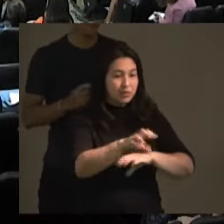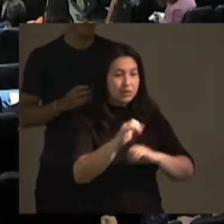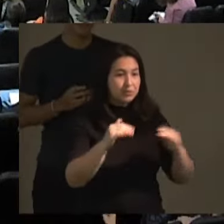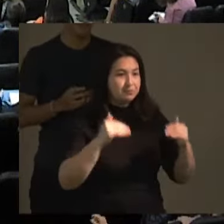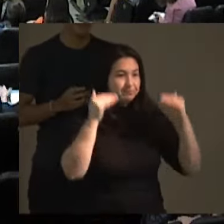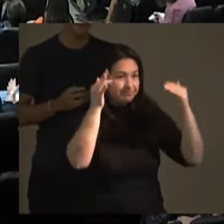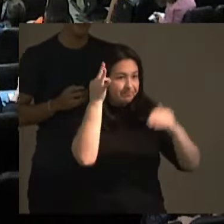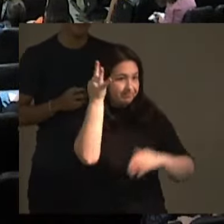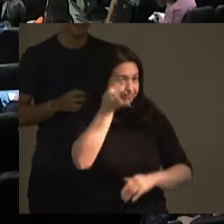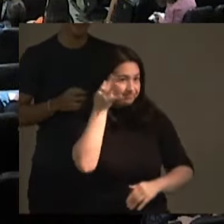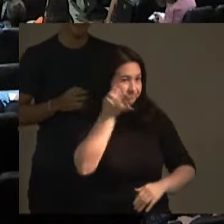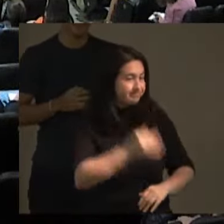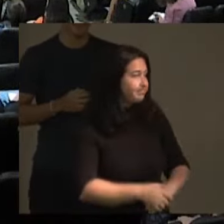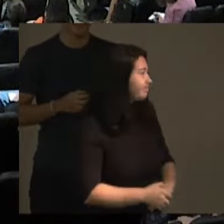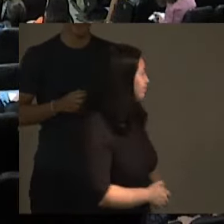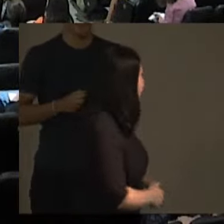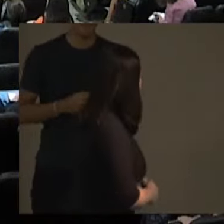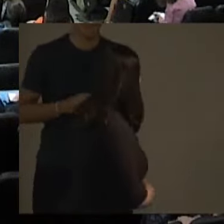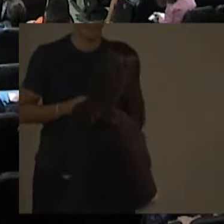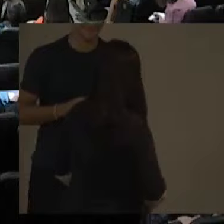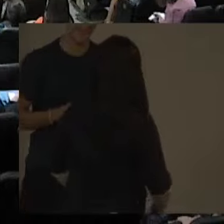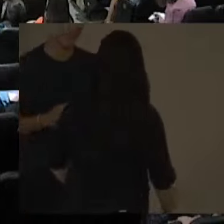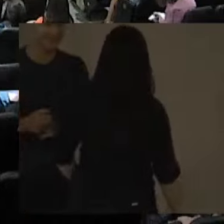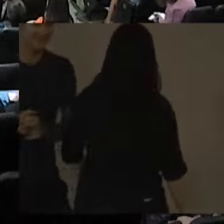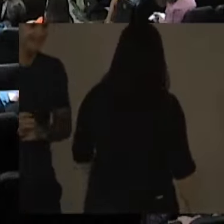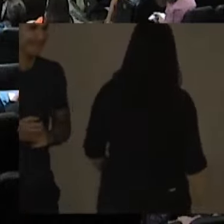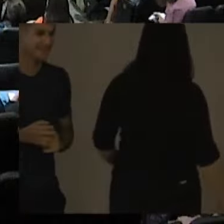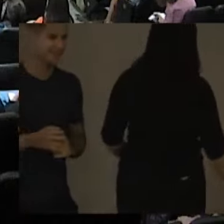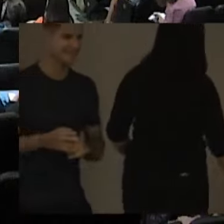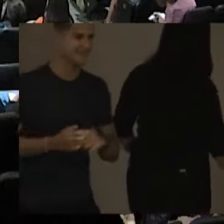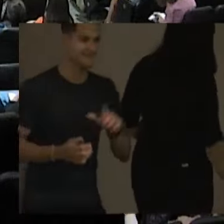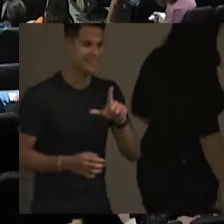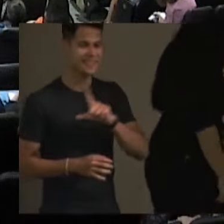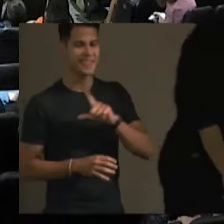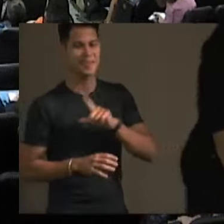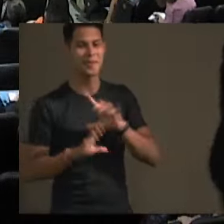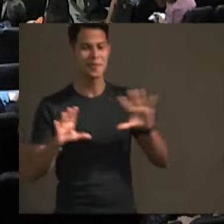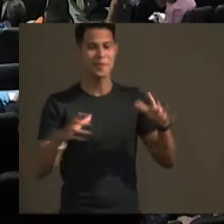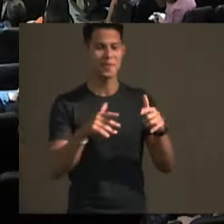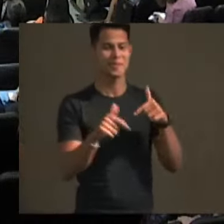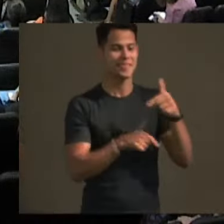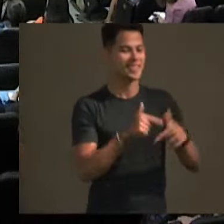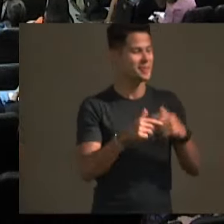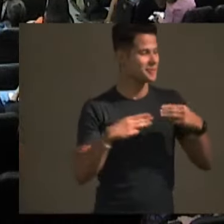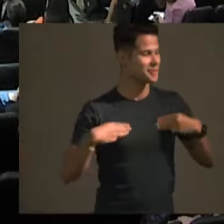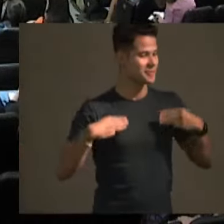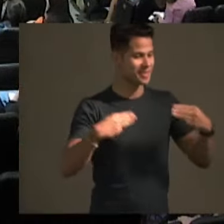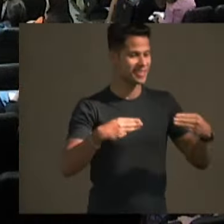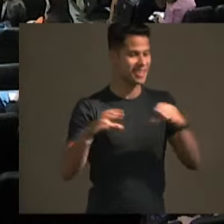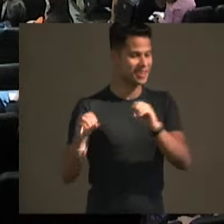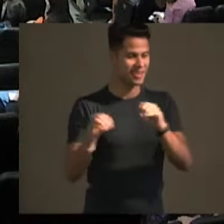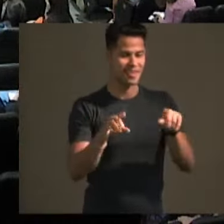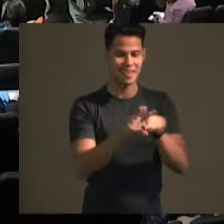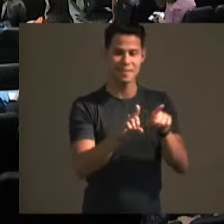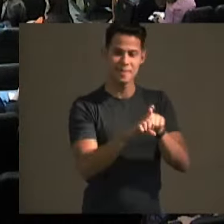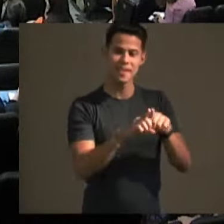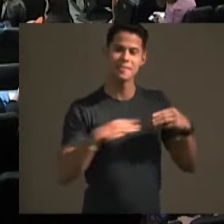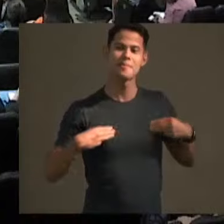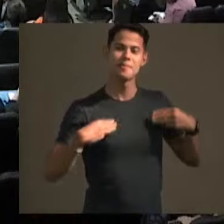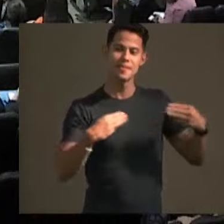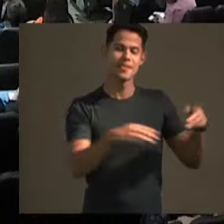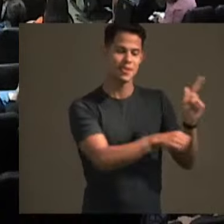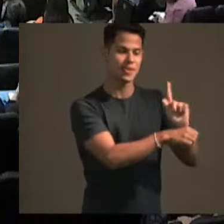superior, né? Então, tem um grupo de trabalho no âmbito do Ministério da Educação, Direitos Humanos e o Ministério da Gestão e